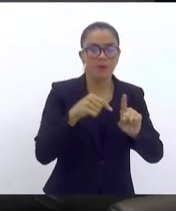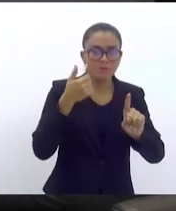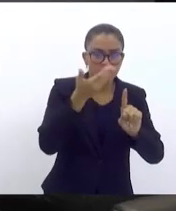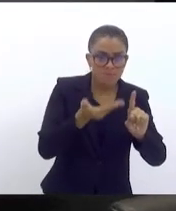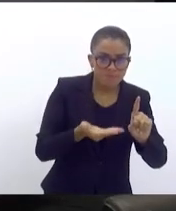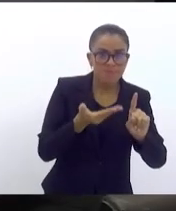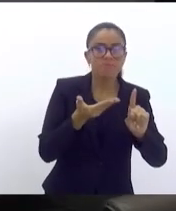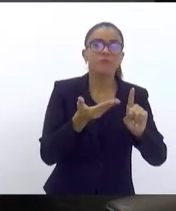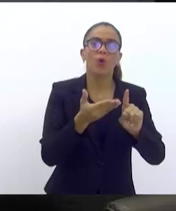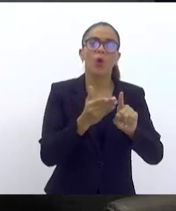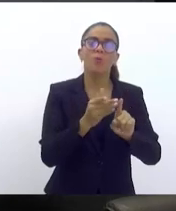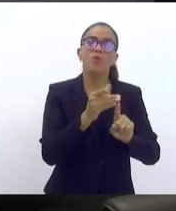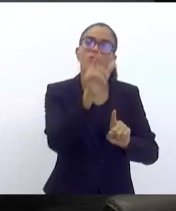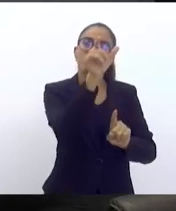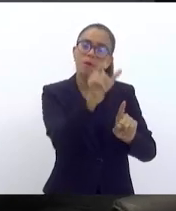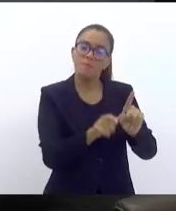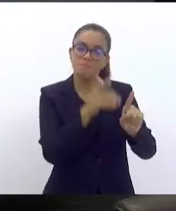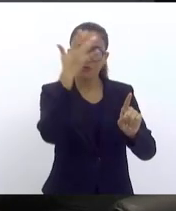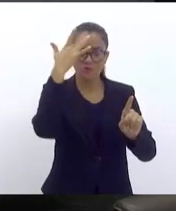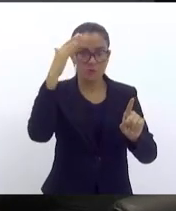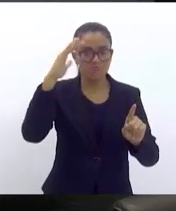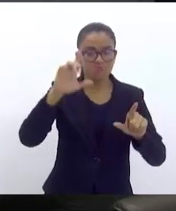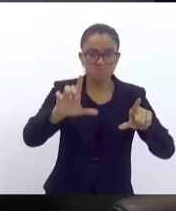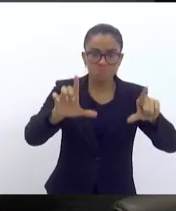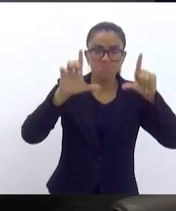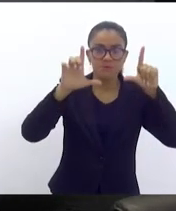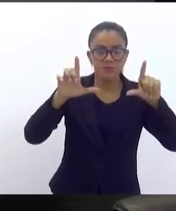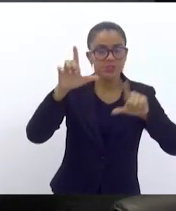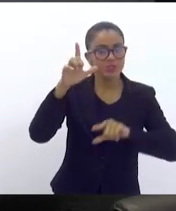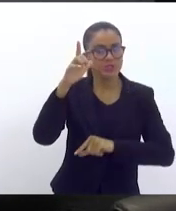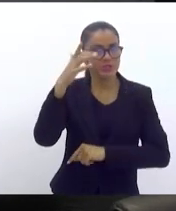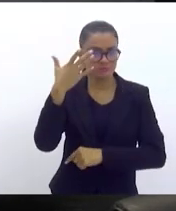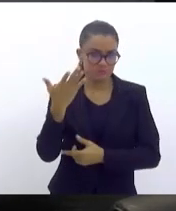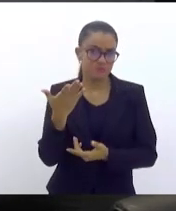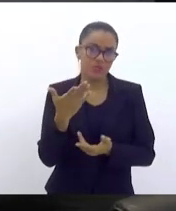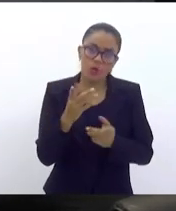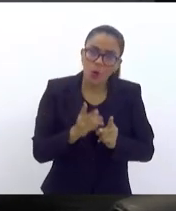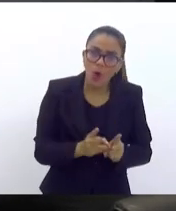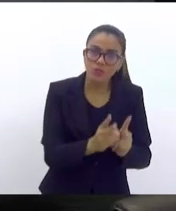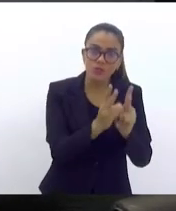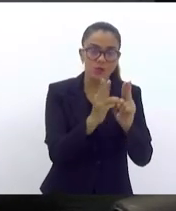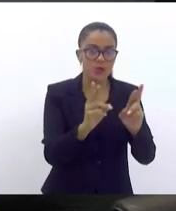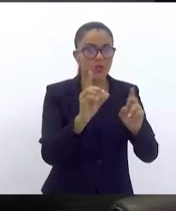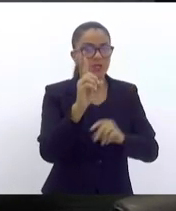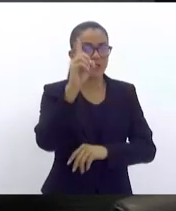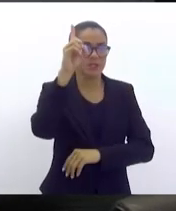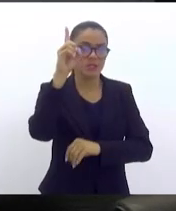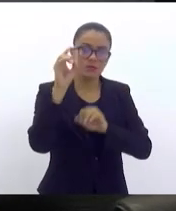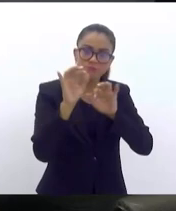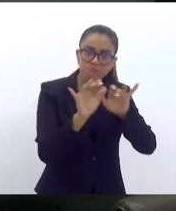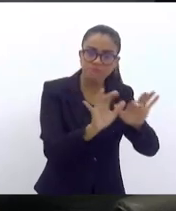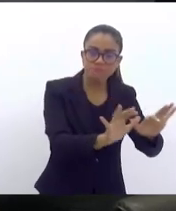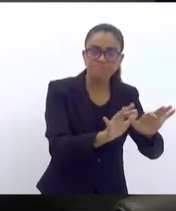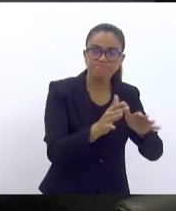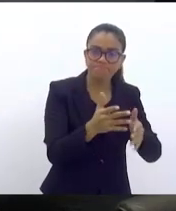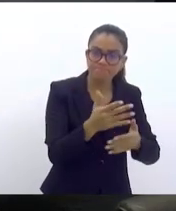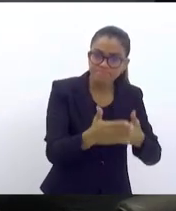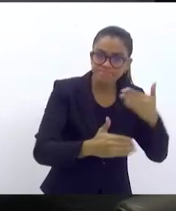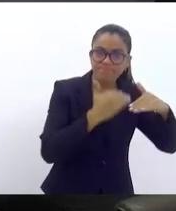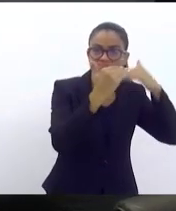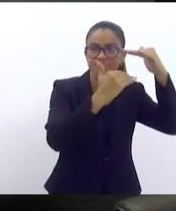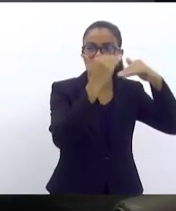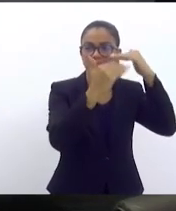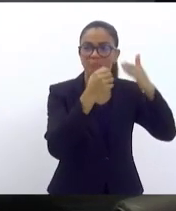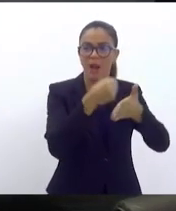como uma figura de destaque no enfrentamento da droga no Rio de Janeiro que continue assim que Deus te renove as energias e as forças